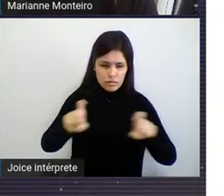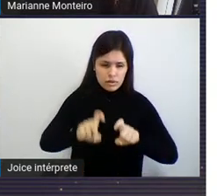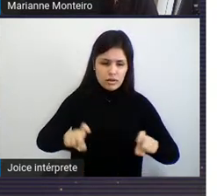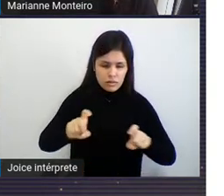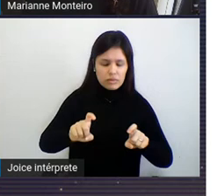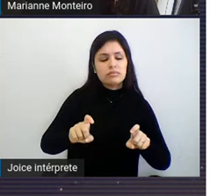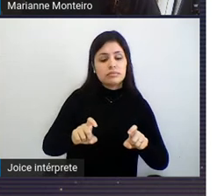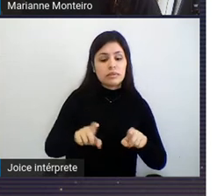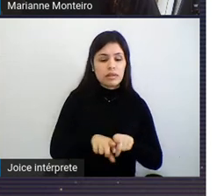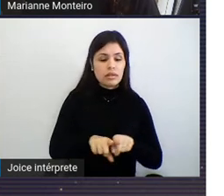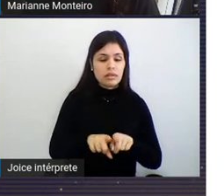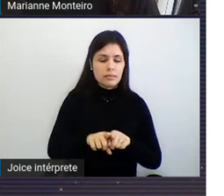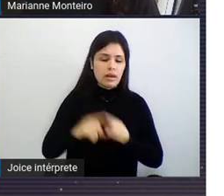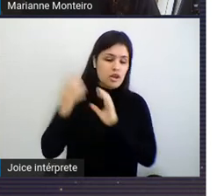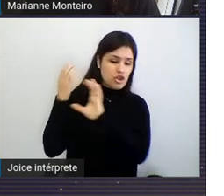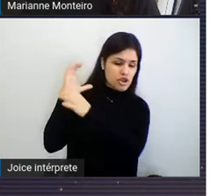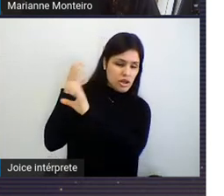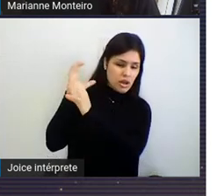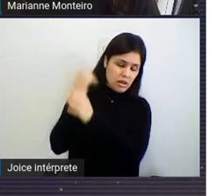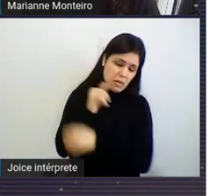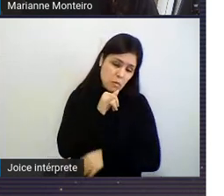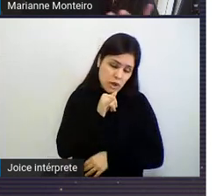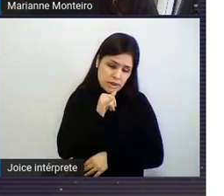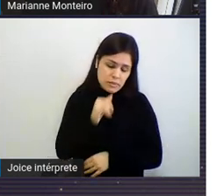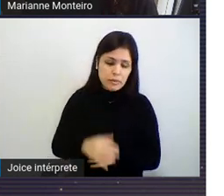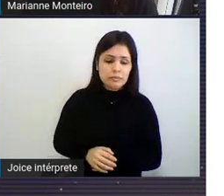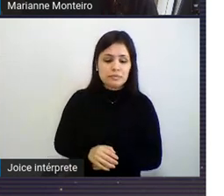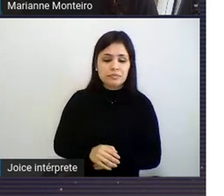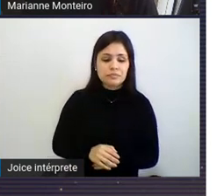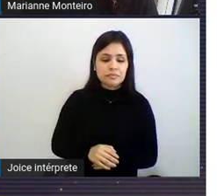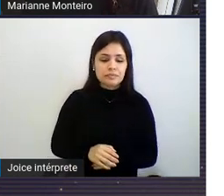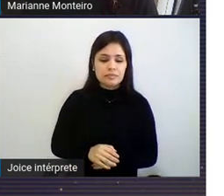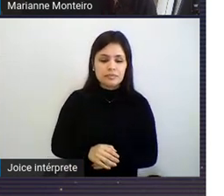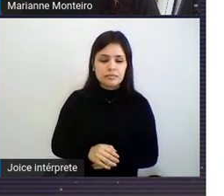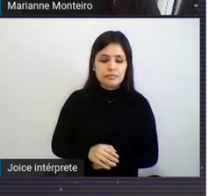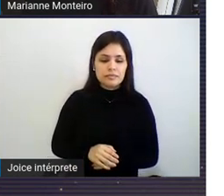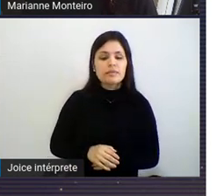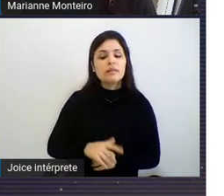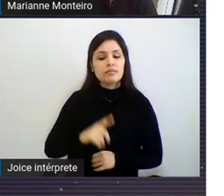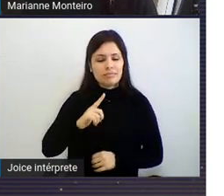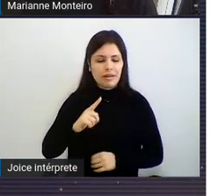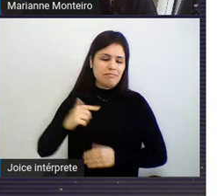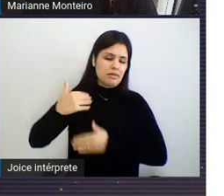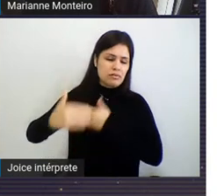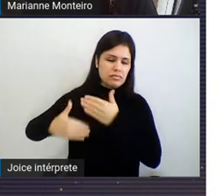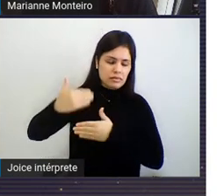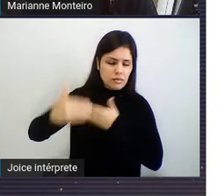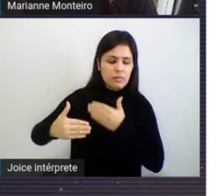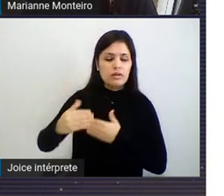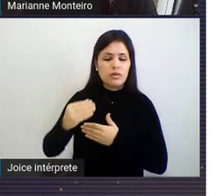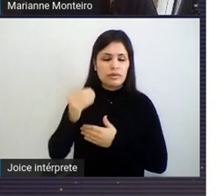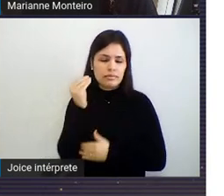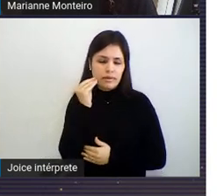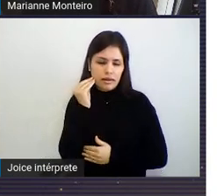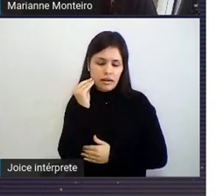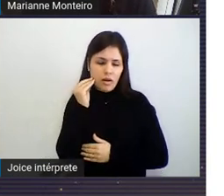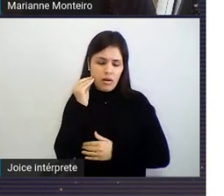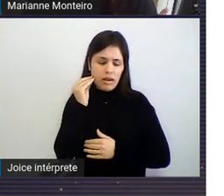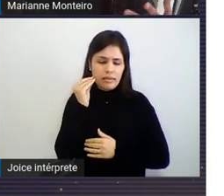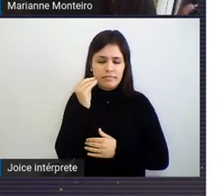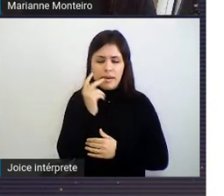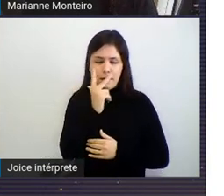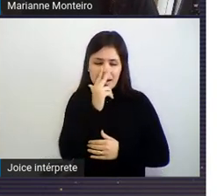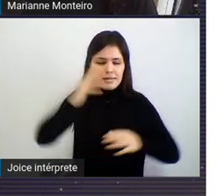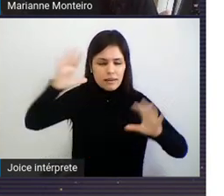de engenharia, por exemplo. Então, outros tipos de desenvolvimento não têm tanto contato direto com a matemática quanto na área de machine learning,